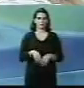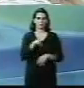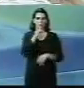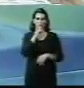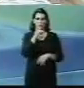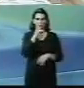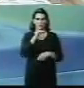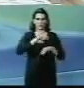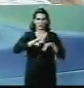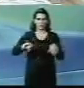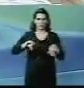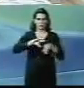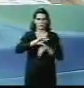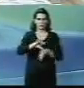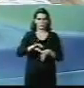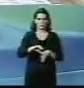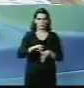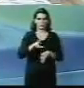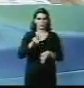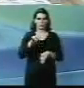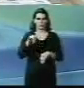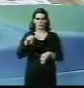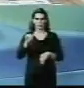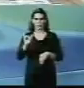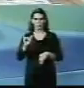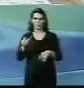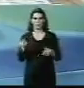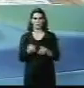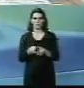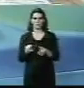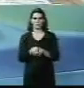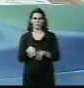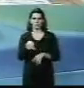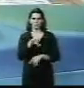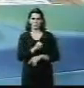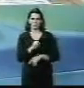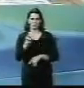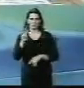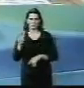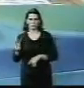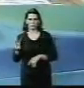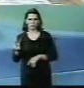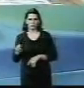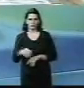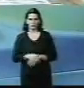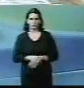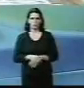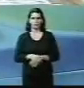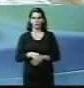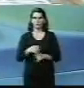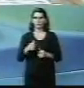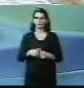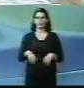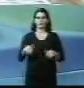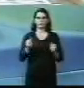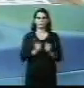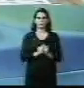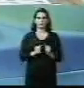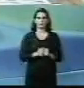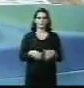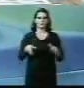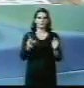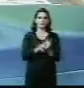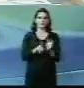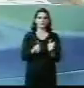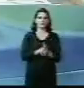também separar direitinho o hardware e o software. Né? Como a gente falou na aula passada, o firewall muitas vezes ele vem implementado um hardware dedicado só